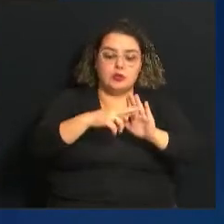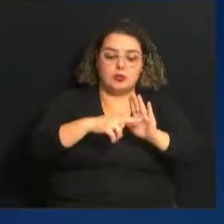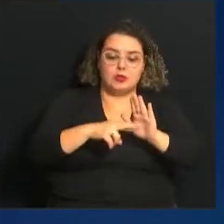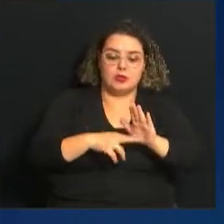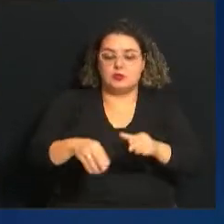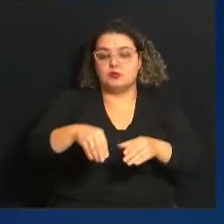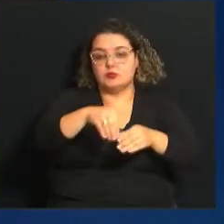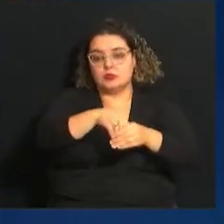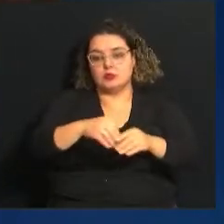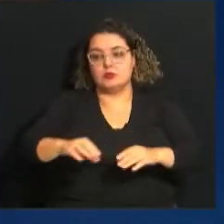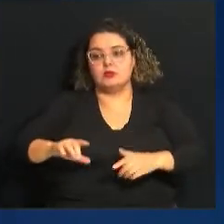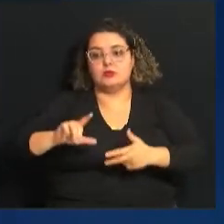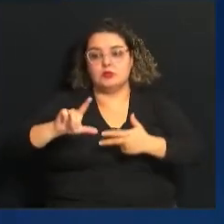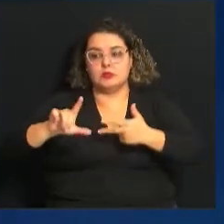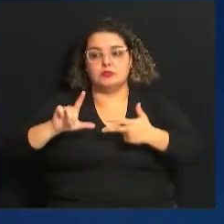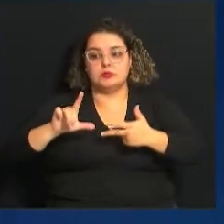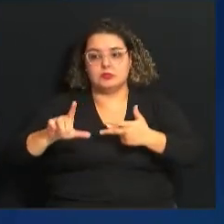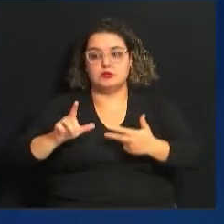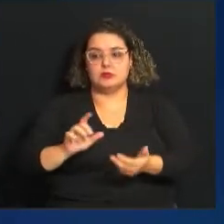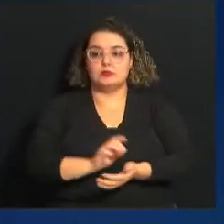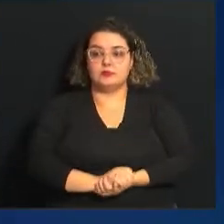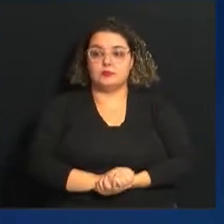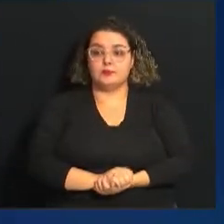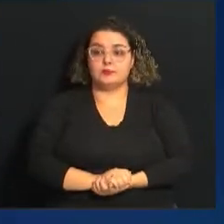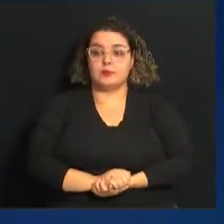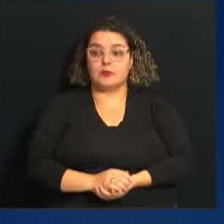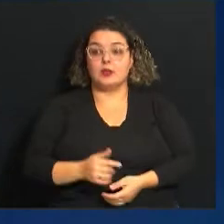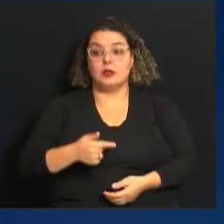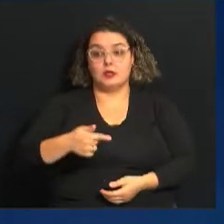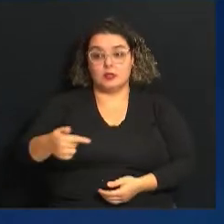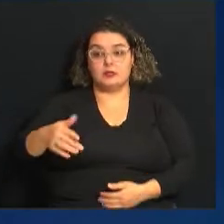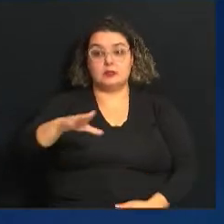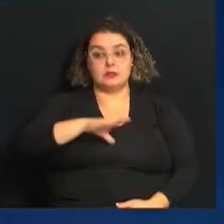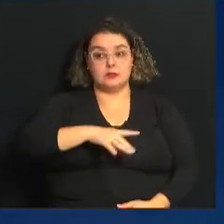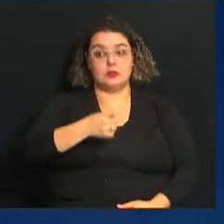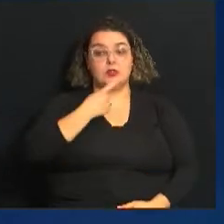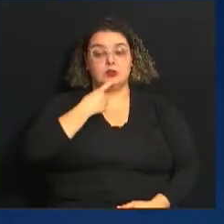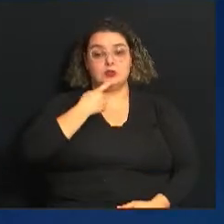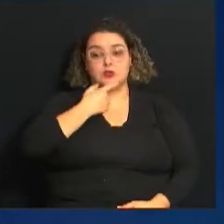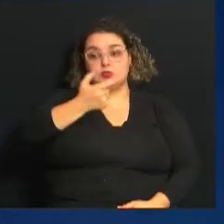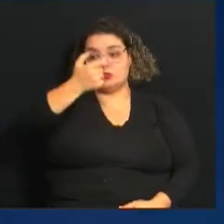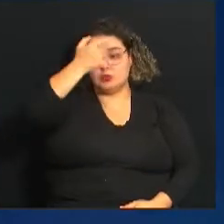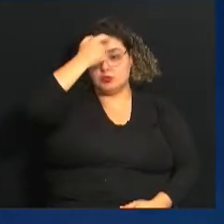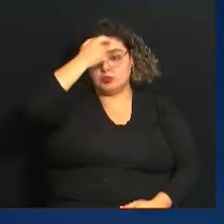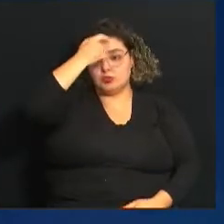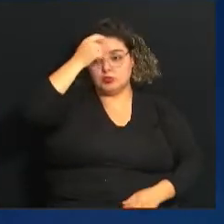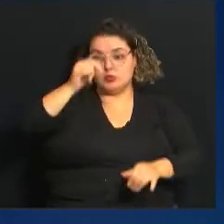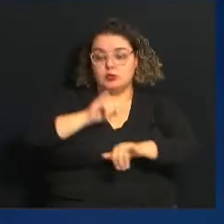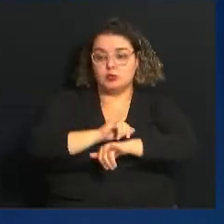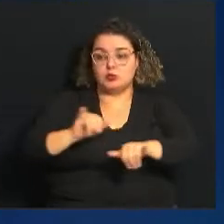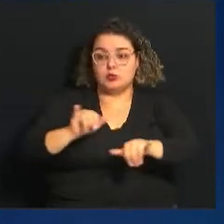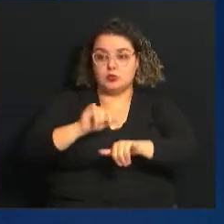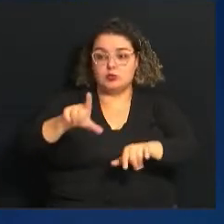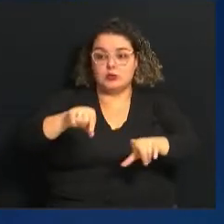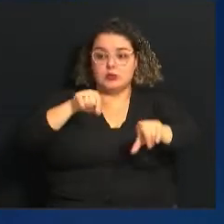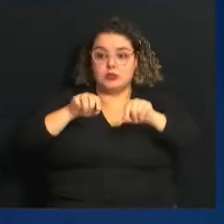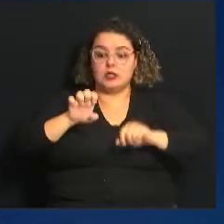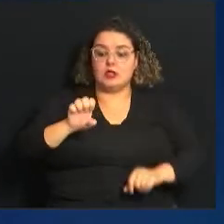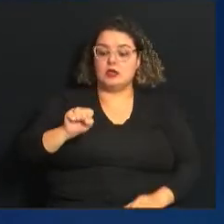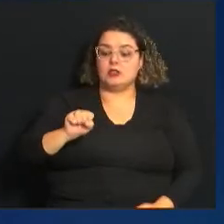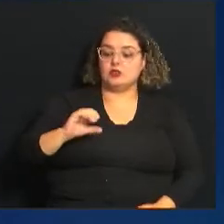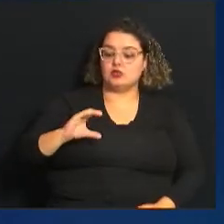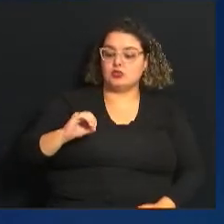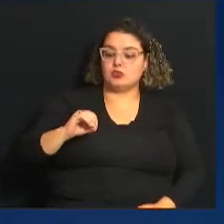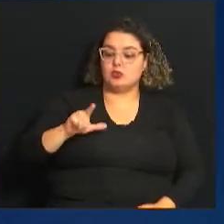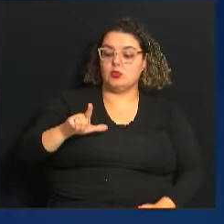do Legislativo. E na Semana Municipal de Conscientização sobre a Escoliose